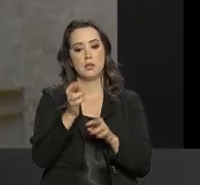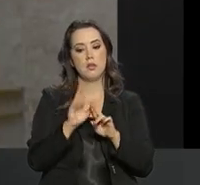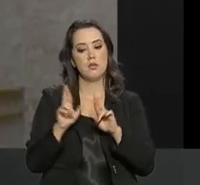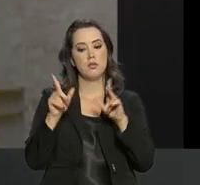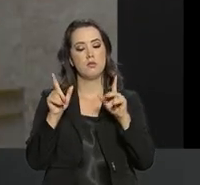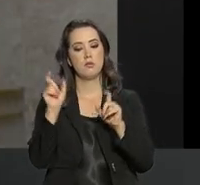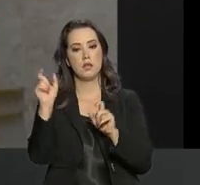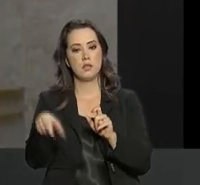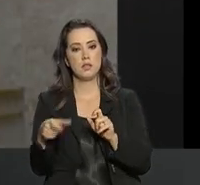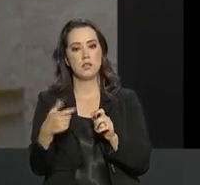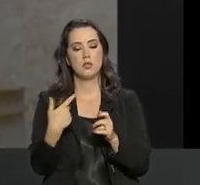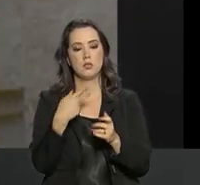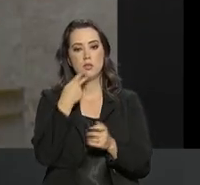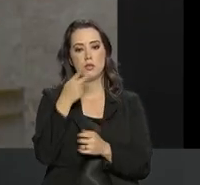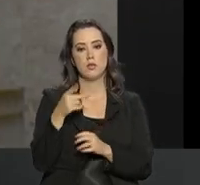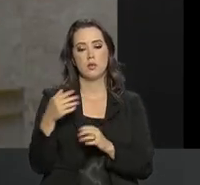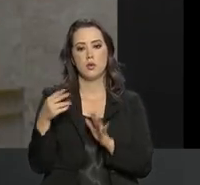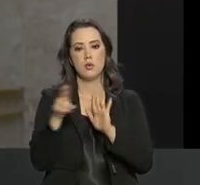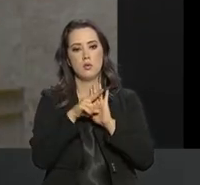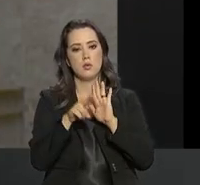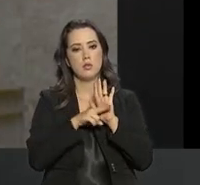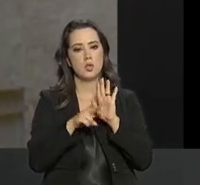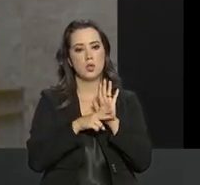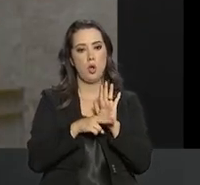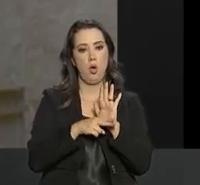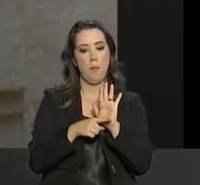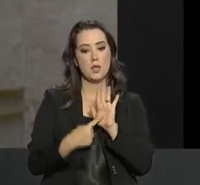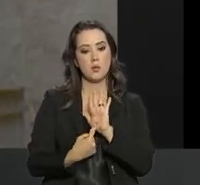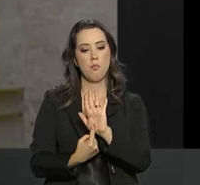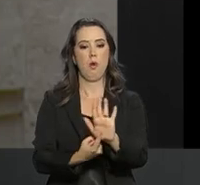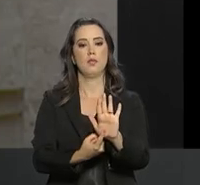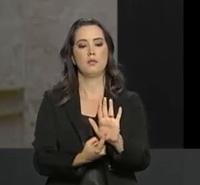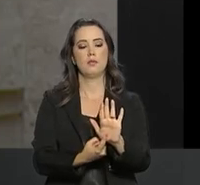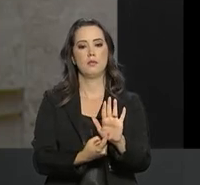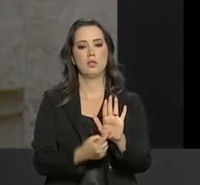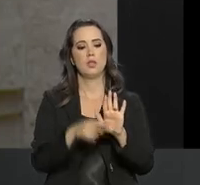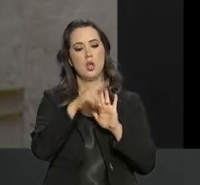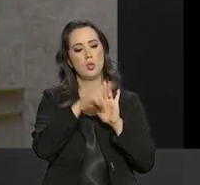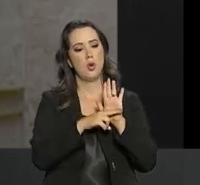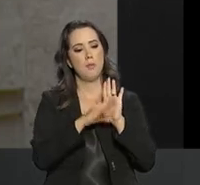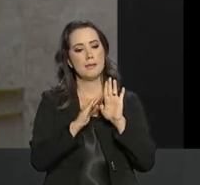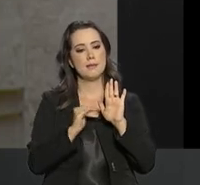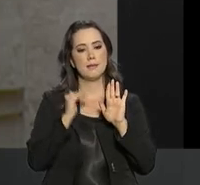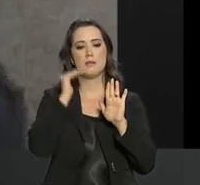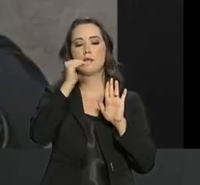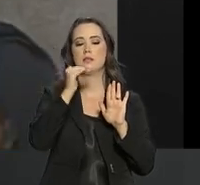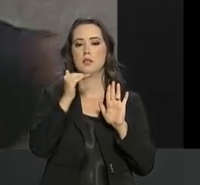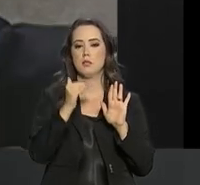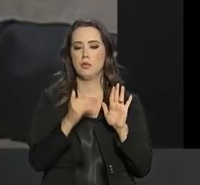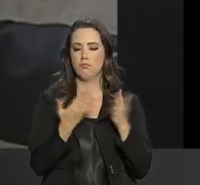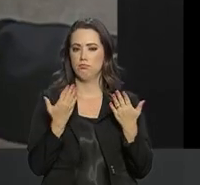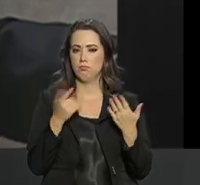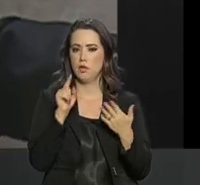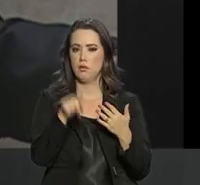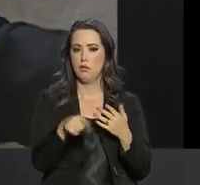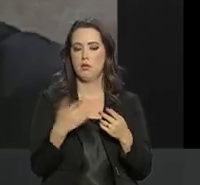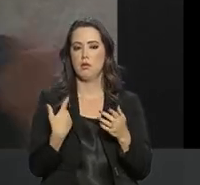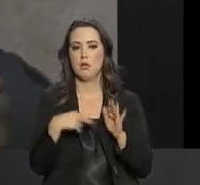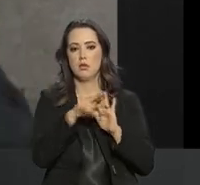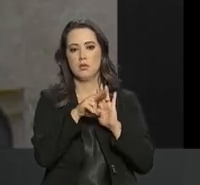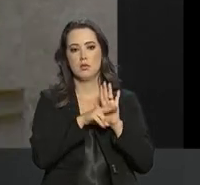distinguir entre as normas postas e uma norma suposta, né? As normas postas são aquelas